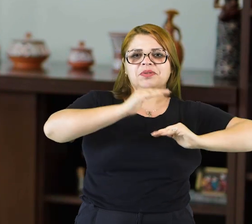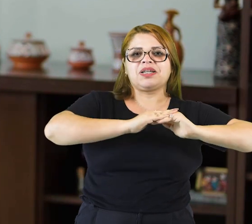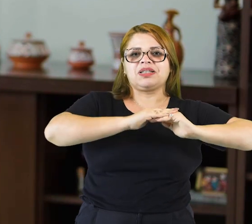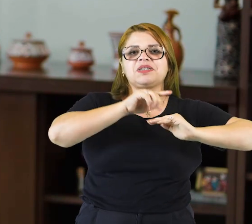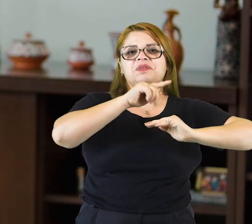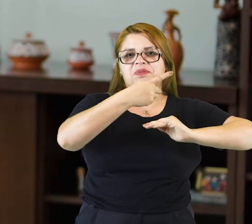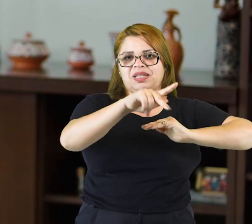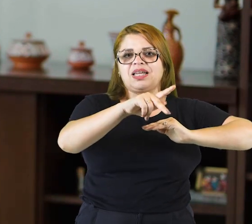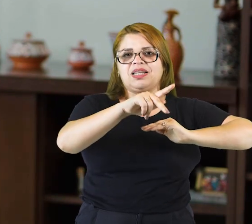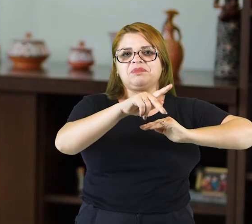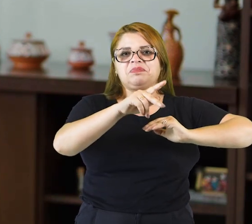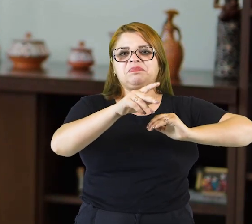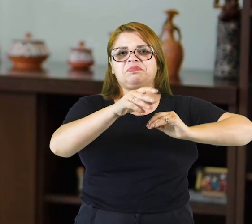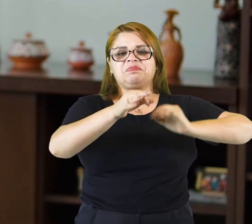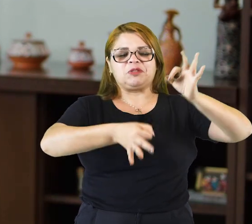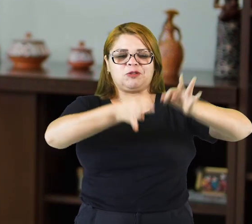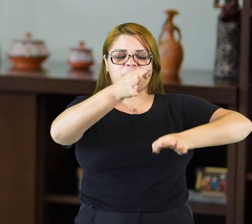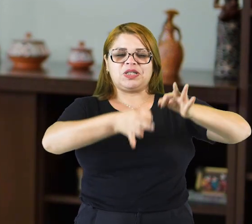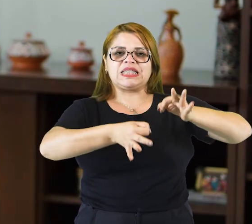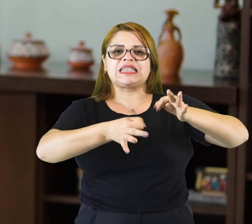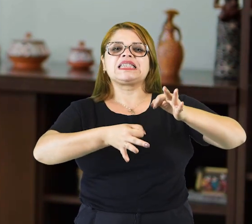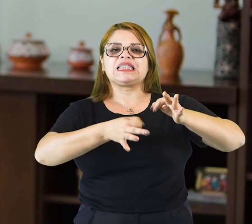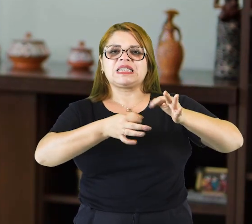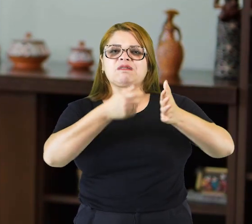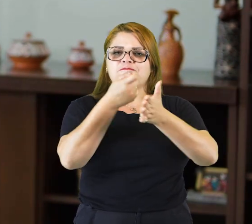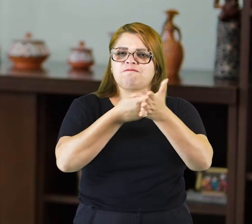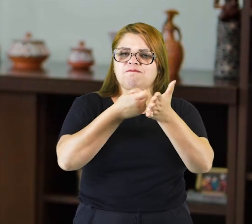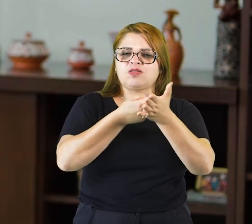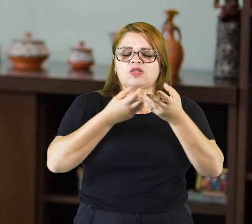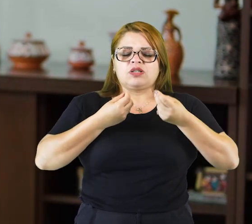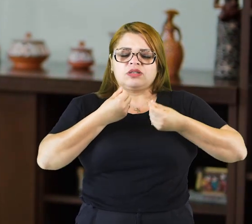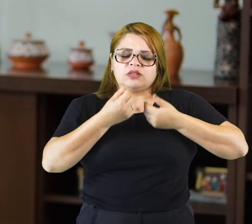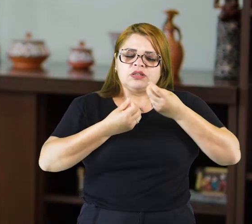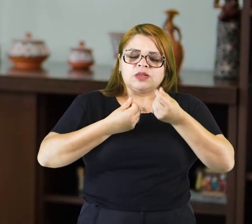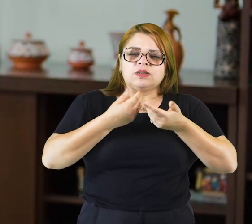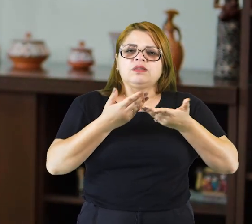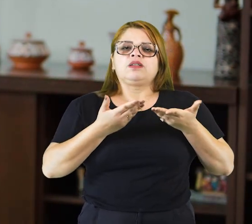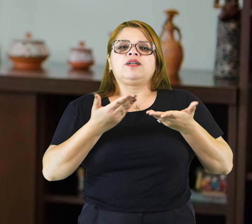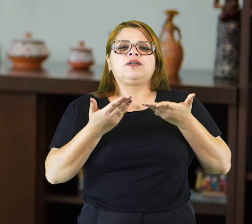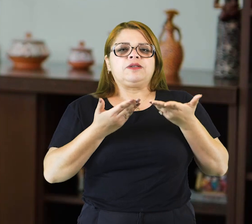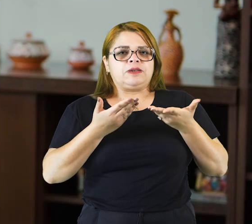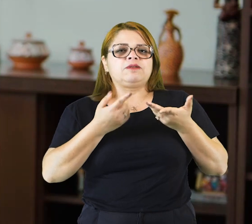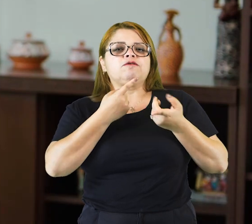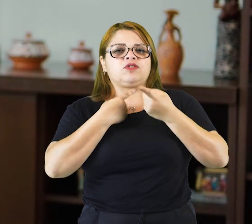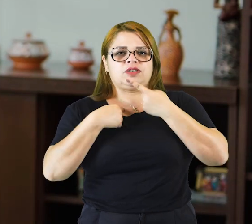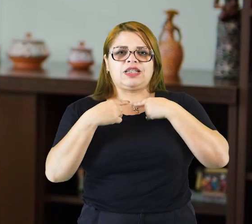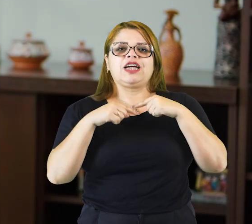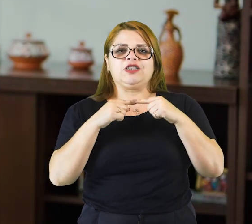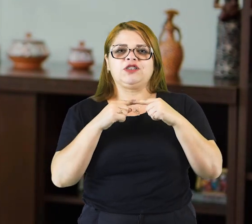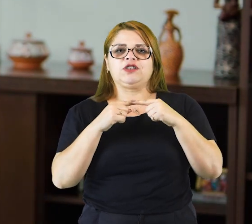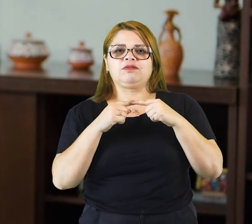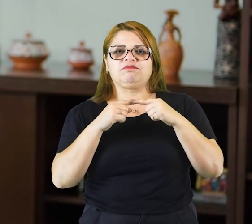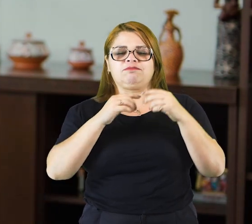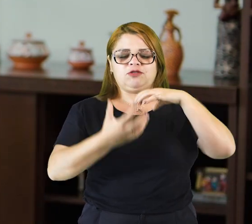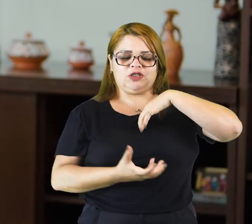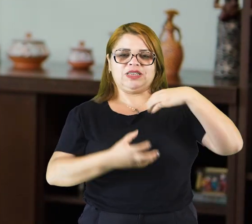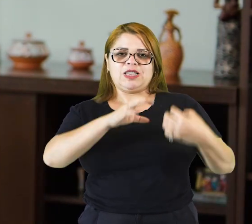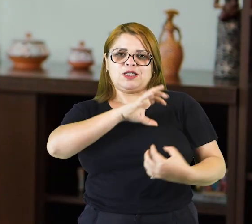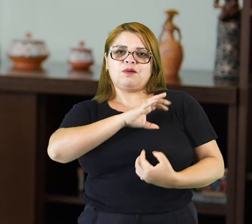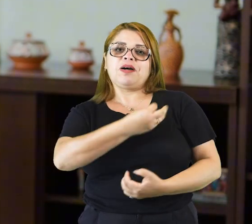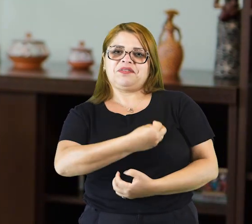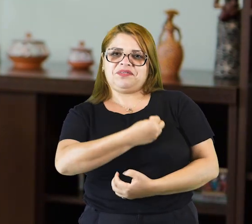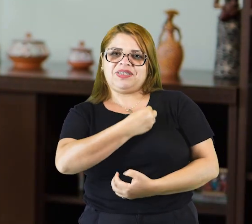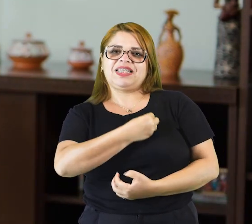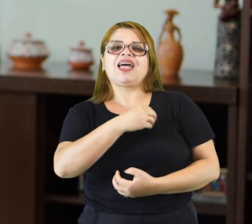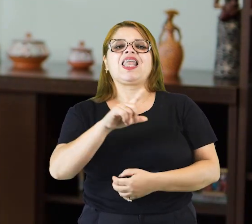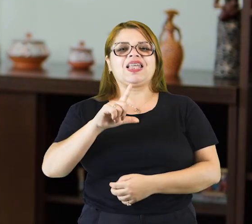né? O juiz profissional, que exige uma sensibilidade, que exige vontade de transformar vidas.